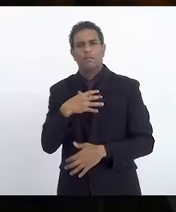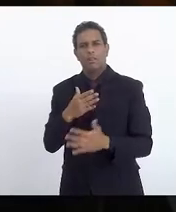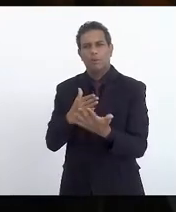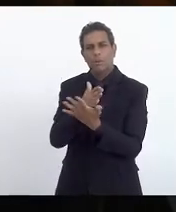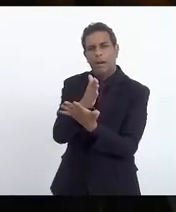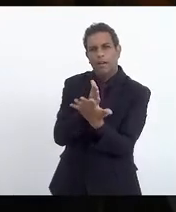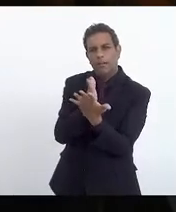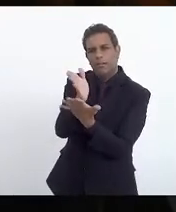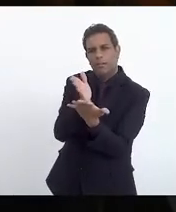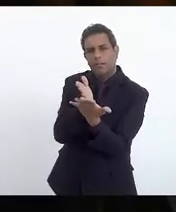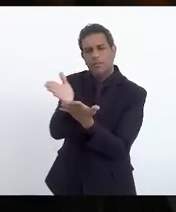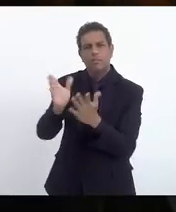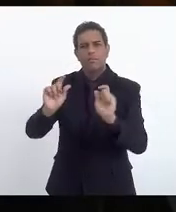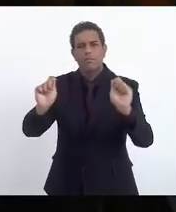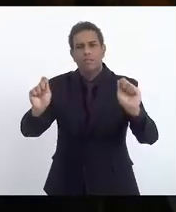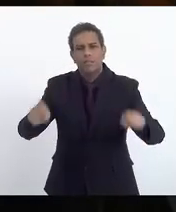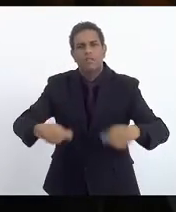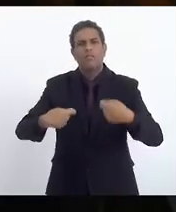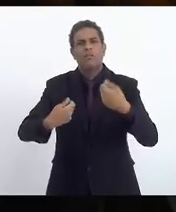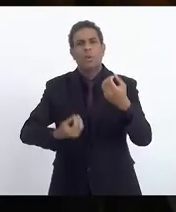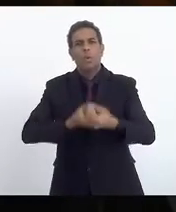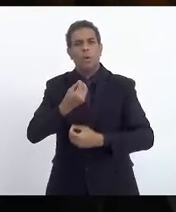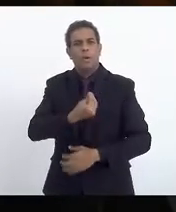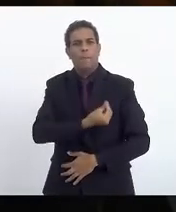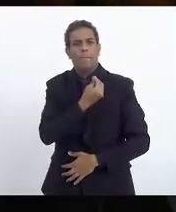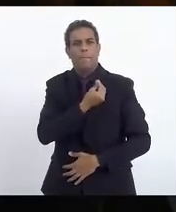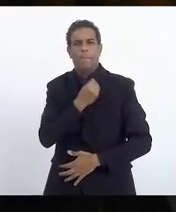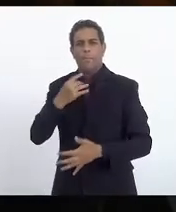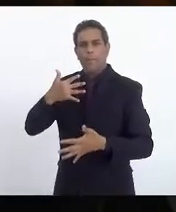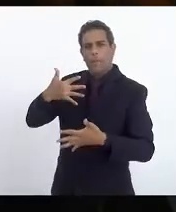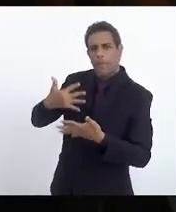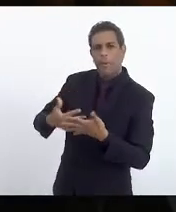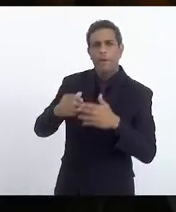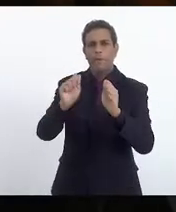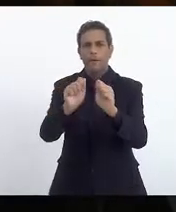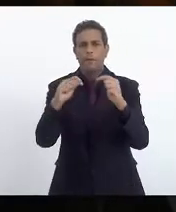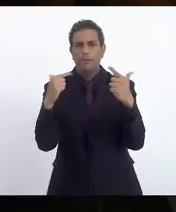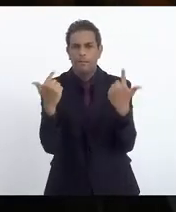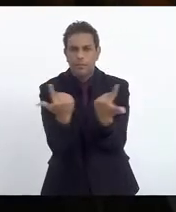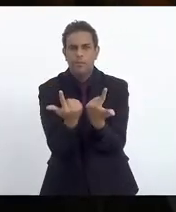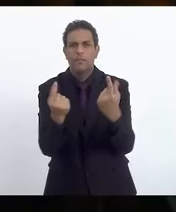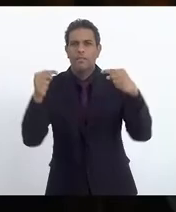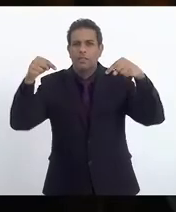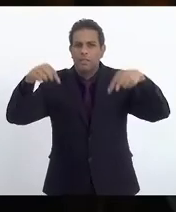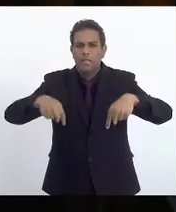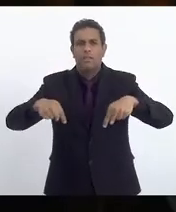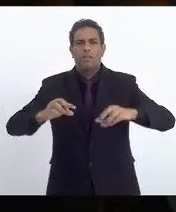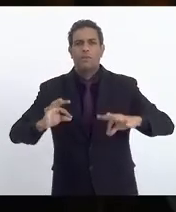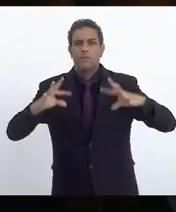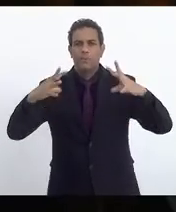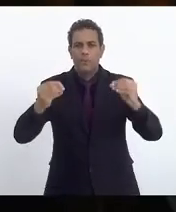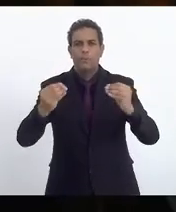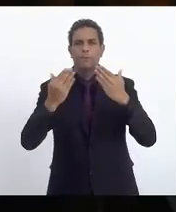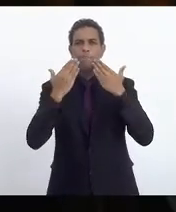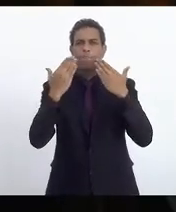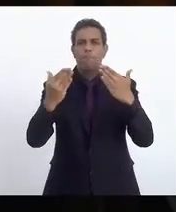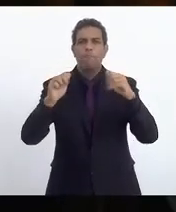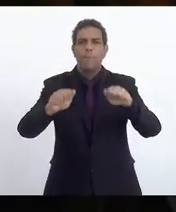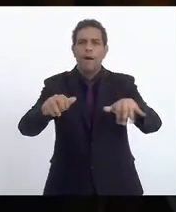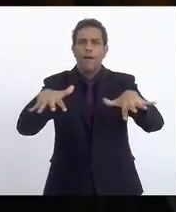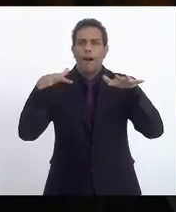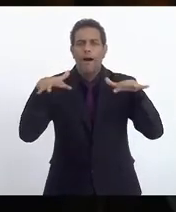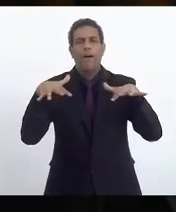rodadas de interlocuções com a participação da Assembleia ou sediadas aqui na Assembleia da frente